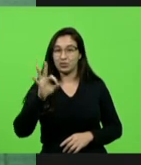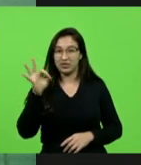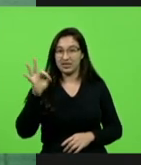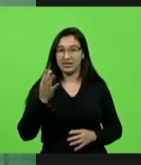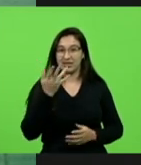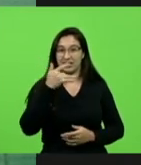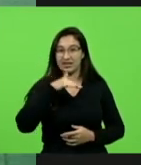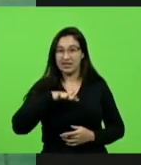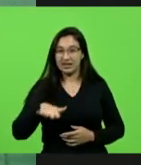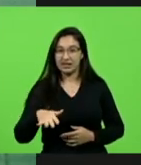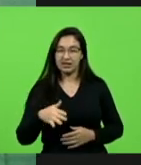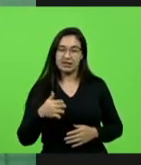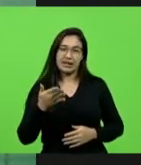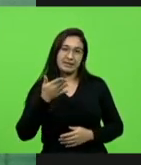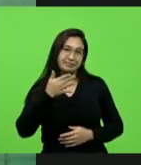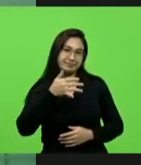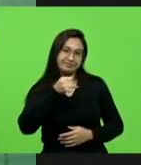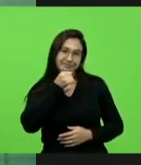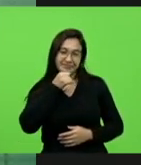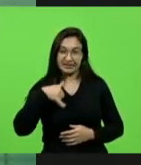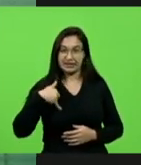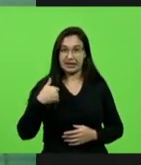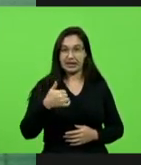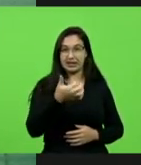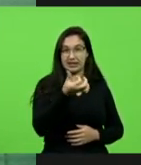escola. Só em